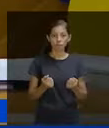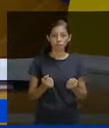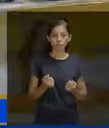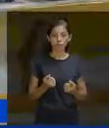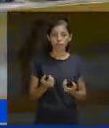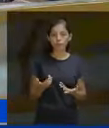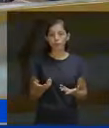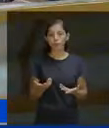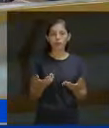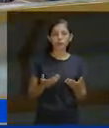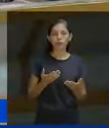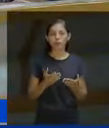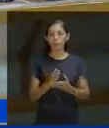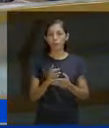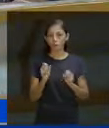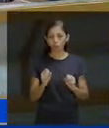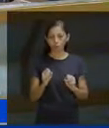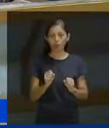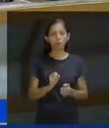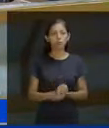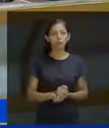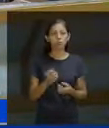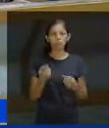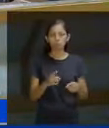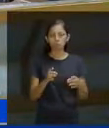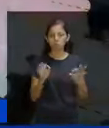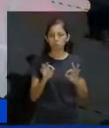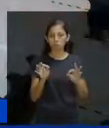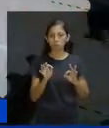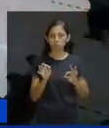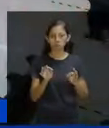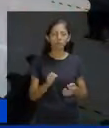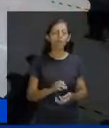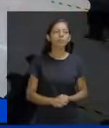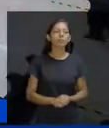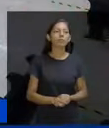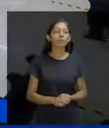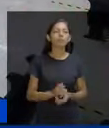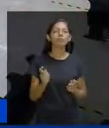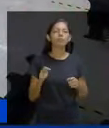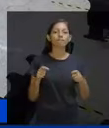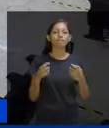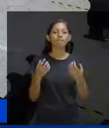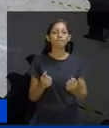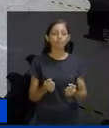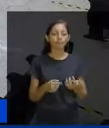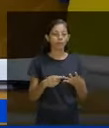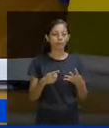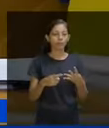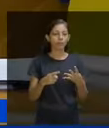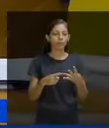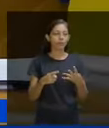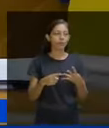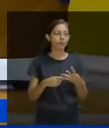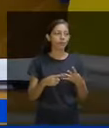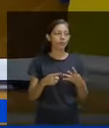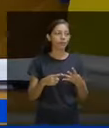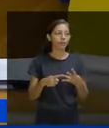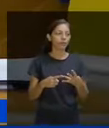também. Perfeito, não havendo nenhuma objeção, resolução aprovada. O número 3 da